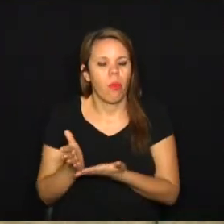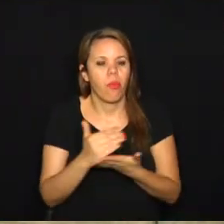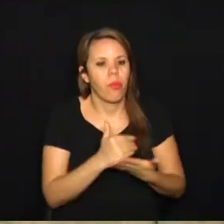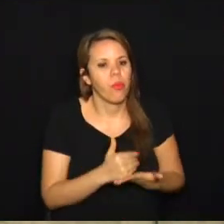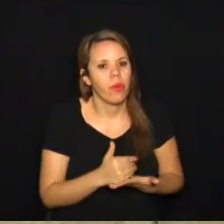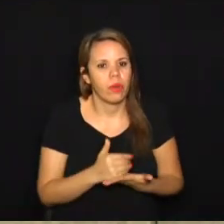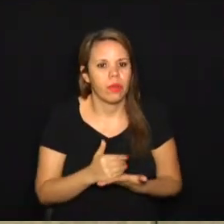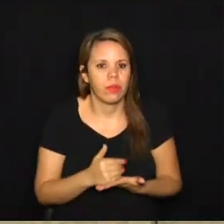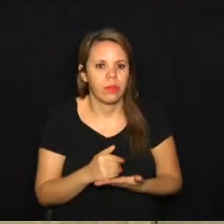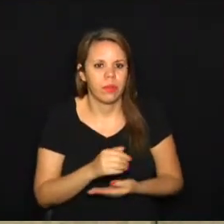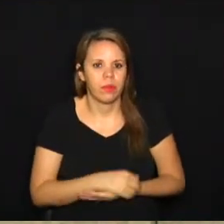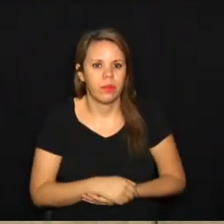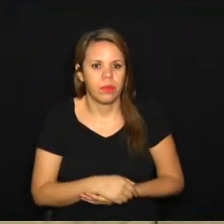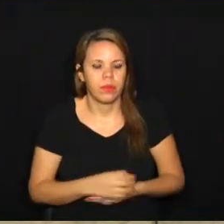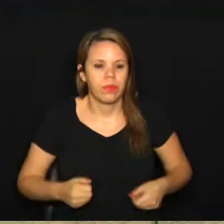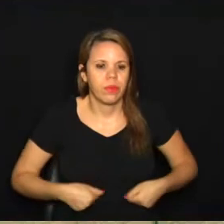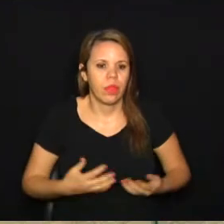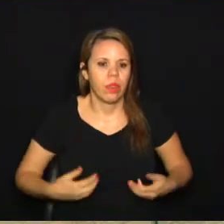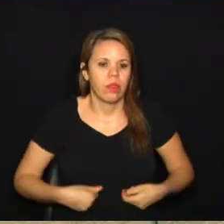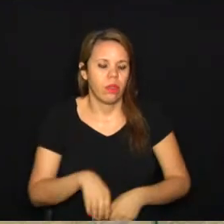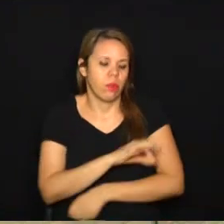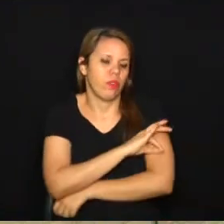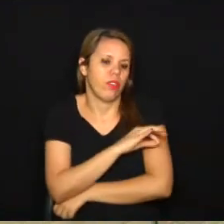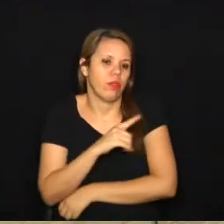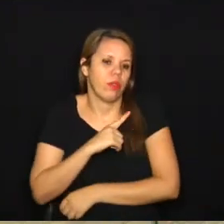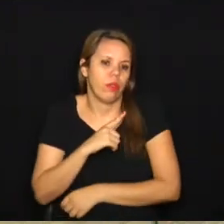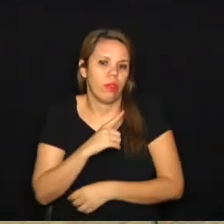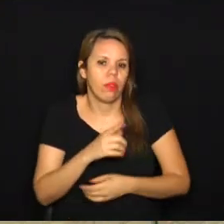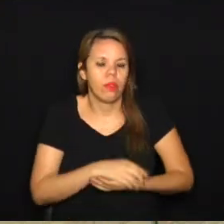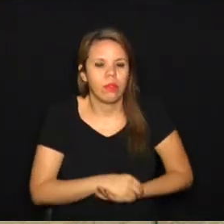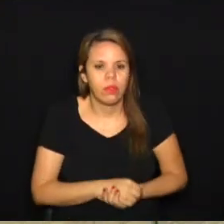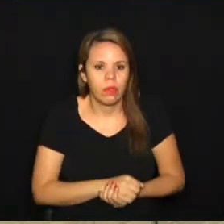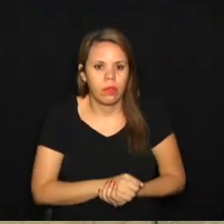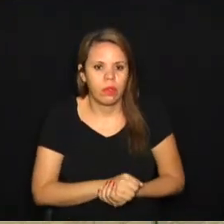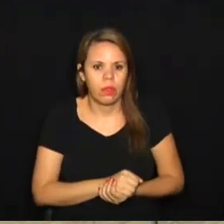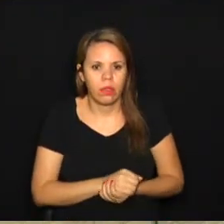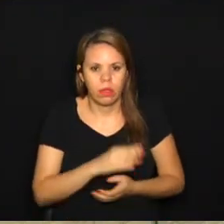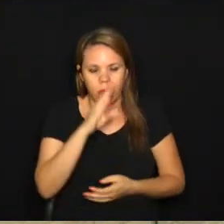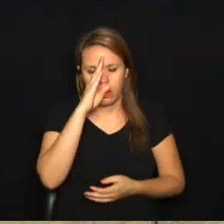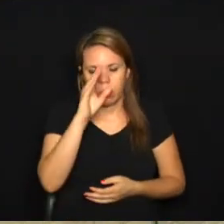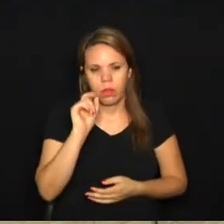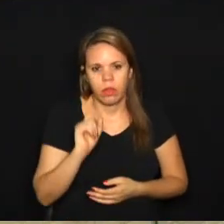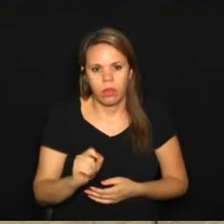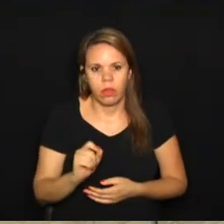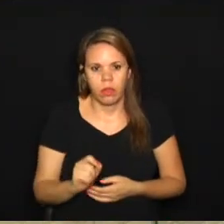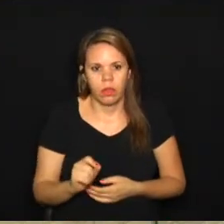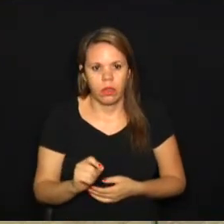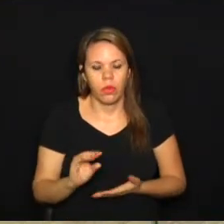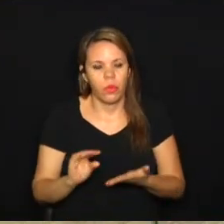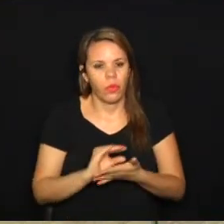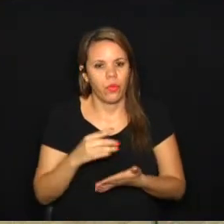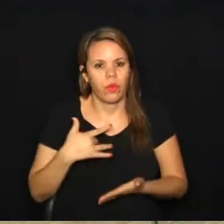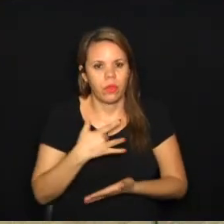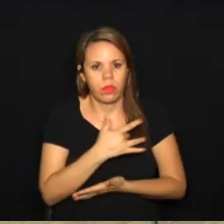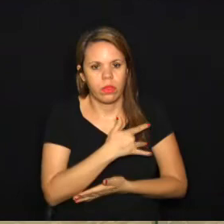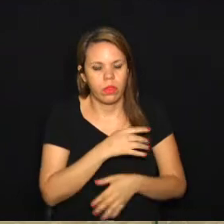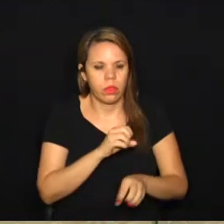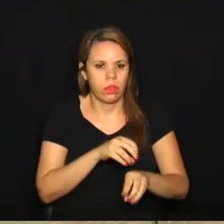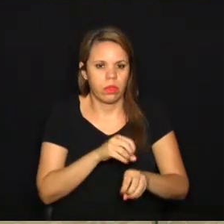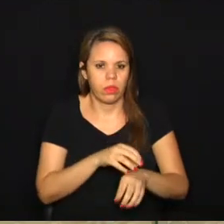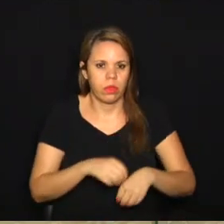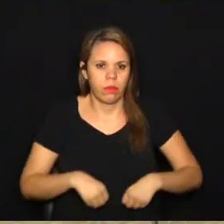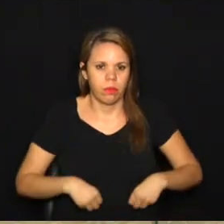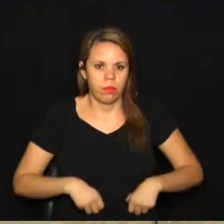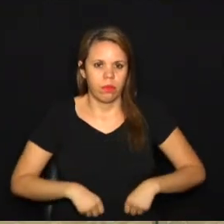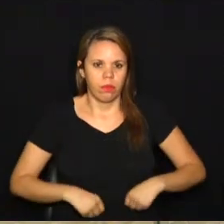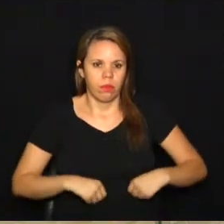e também de gastos que a Prefeitura tem. Prioriza-se a verba da saúde, a verba da educação